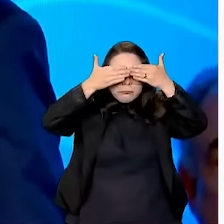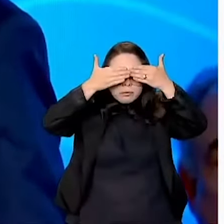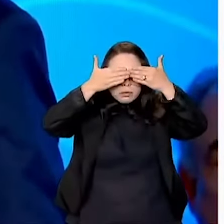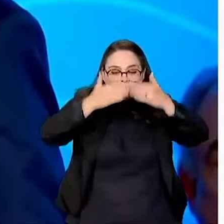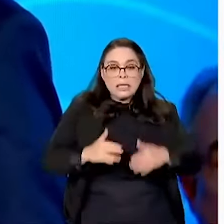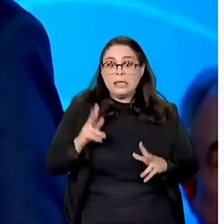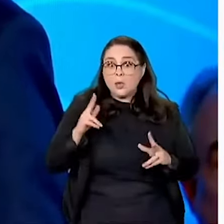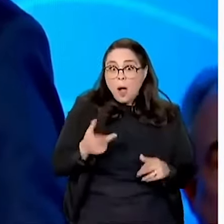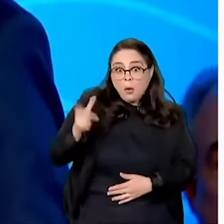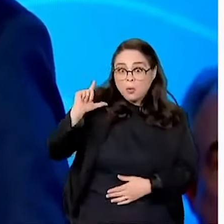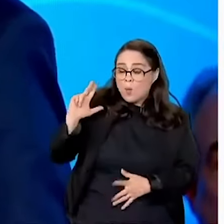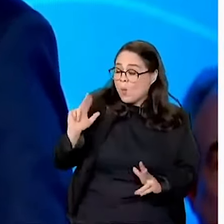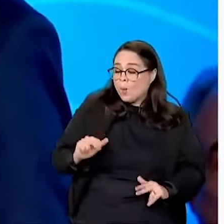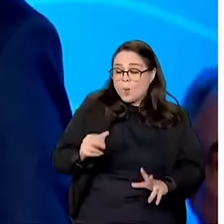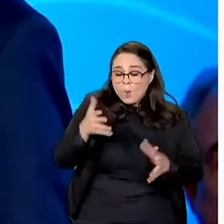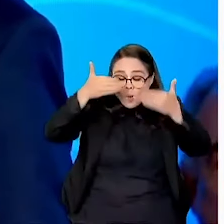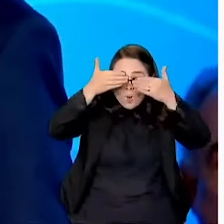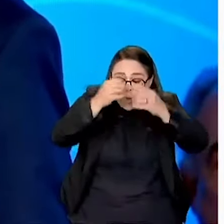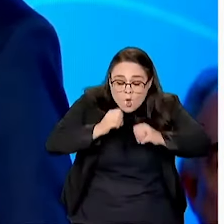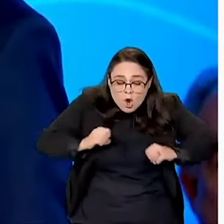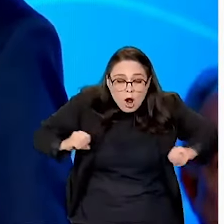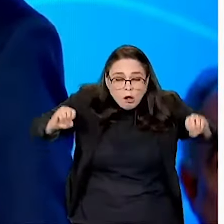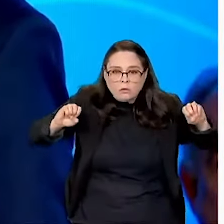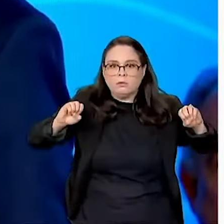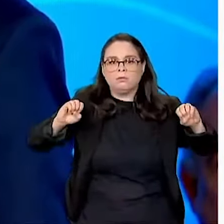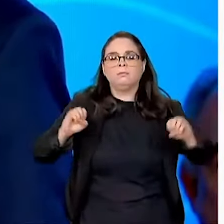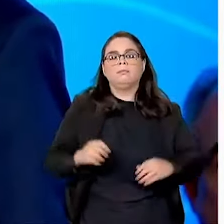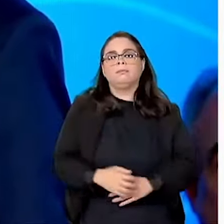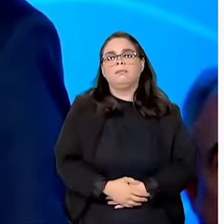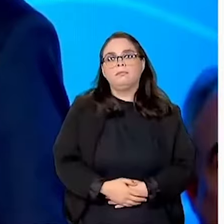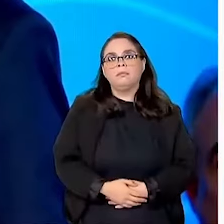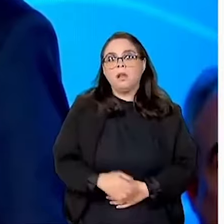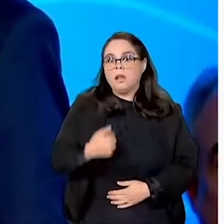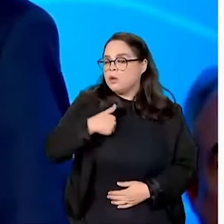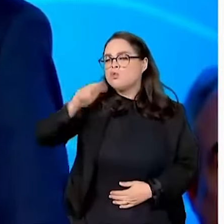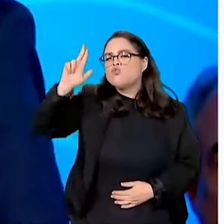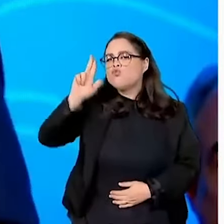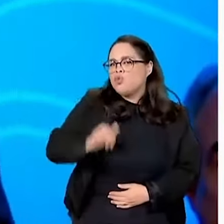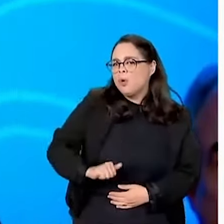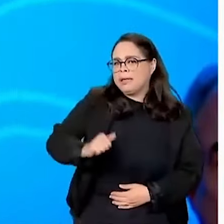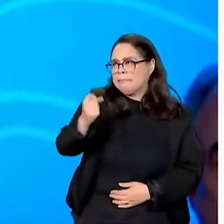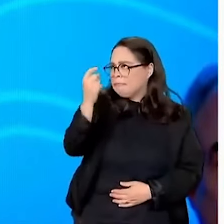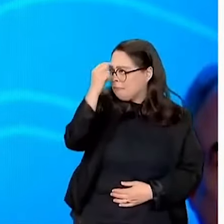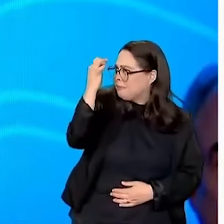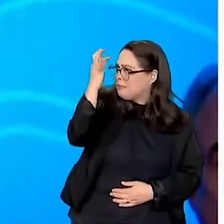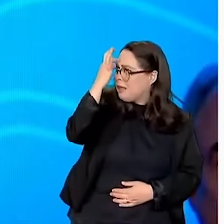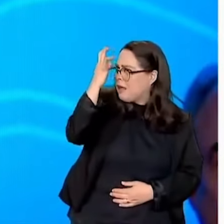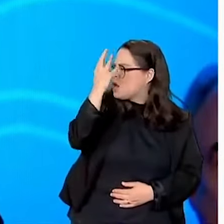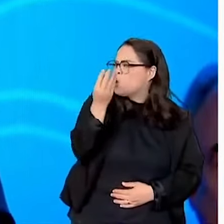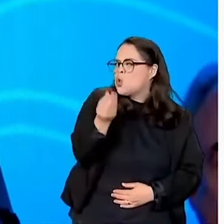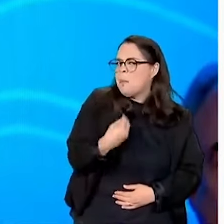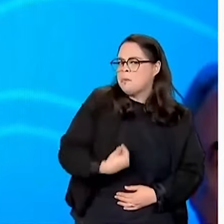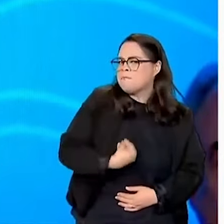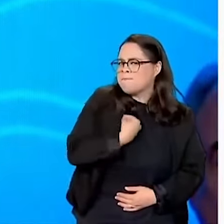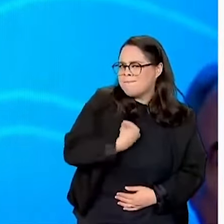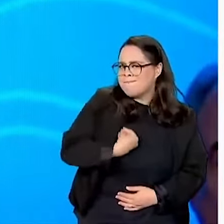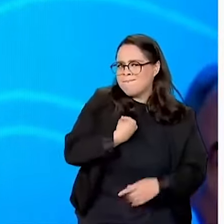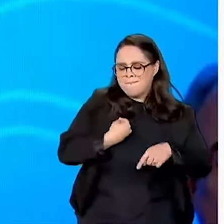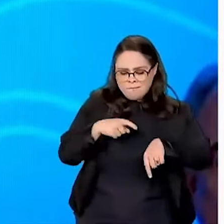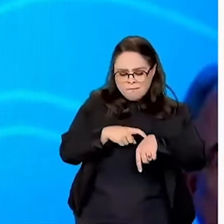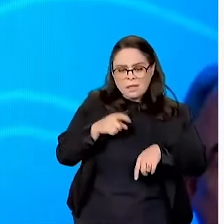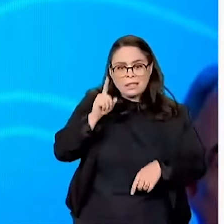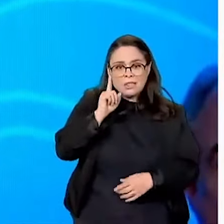jamais visto na história do país. Eu nunca pensei em viver até